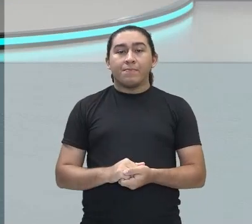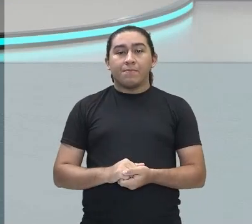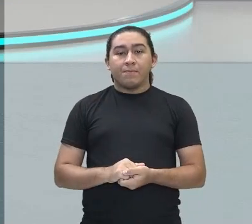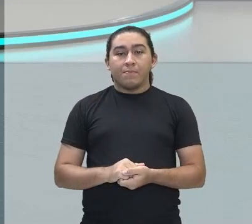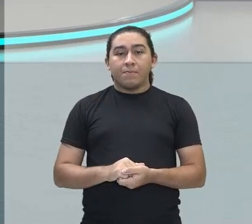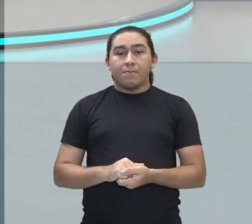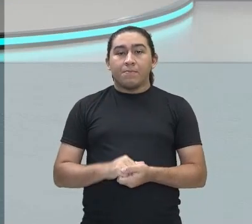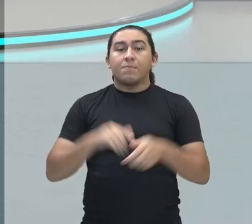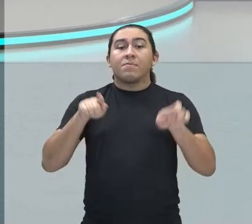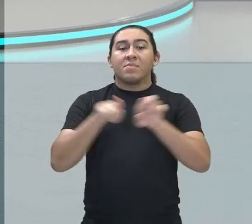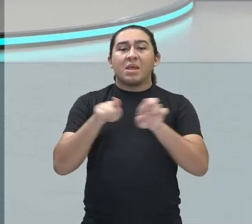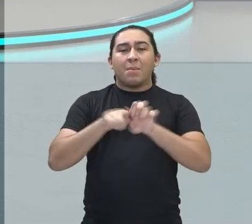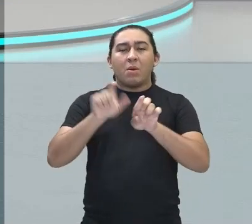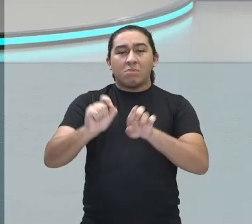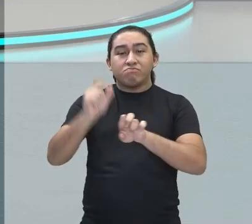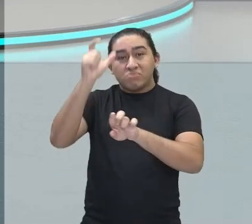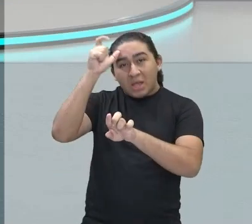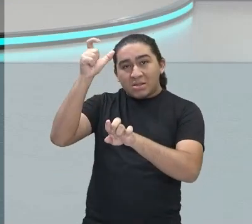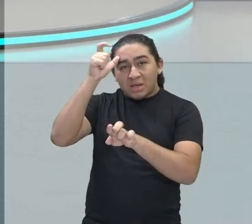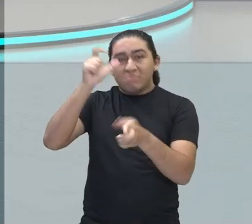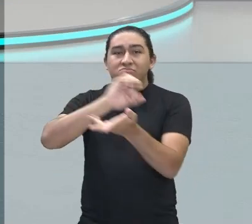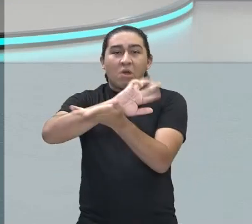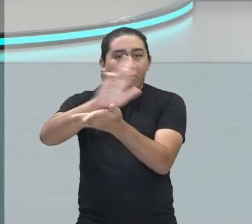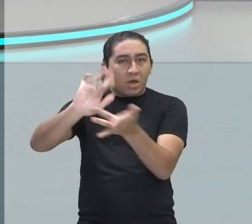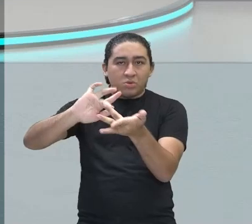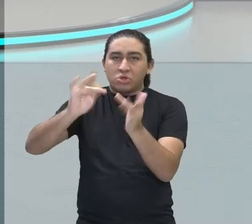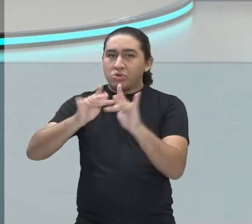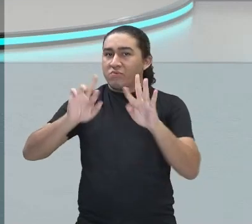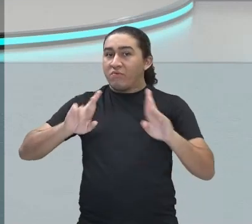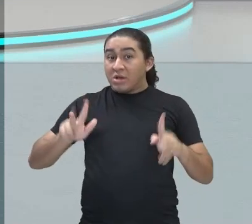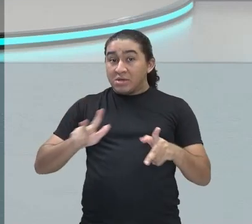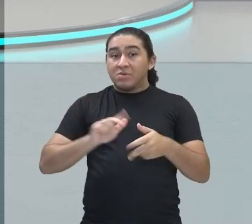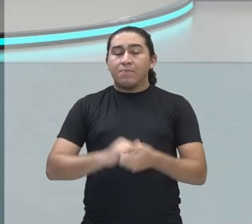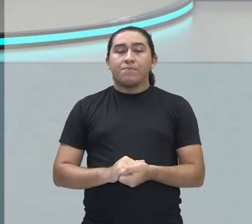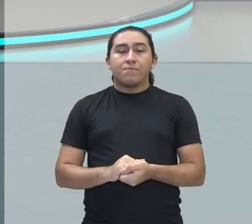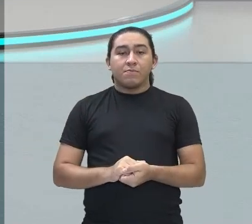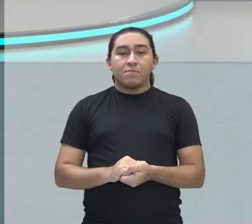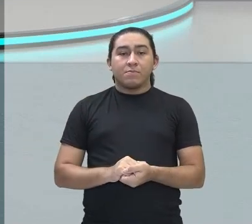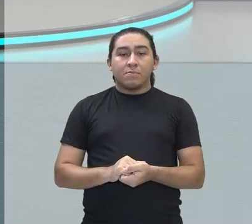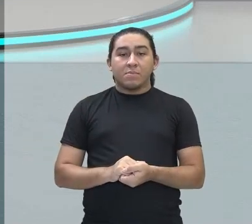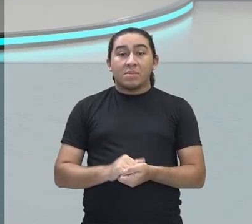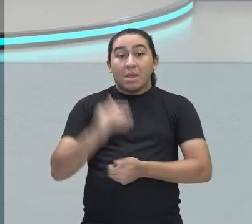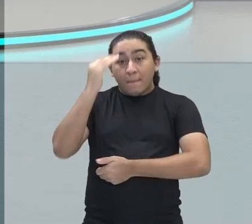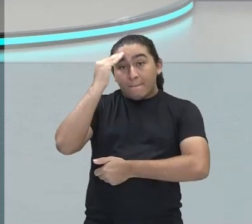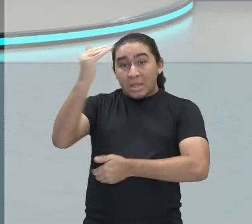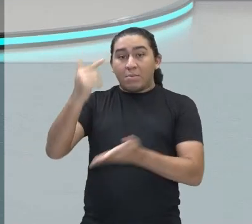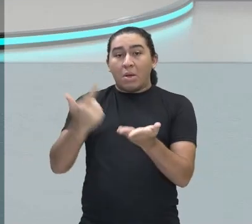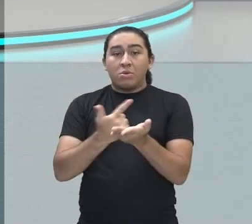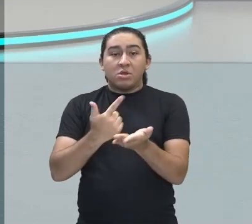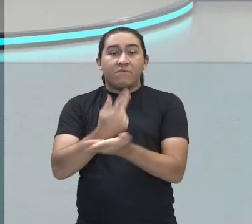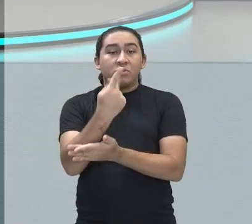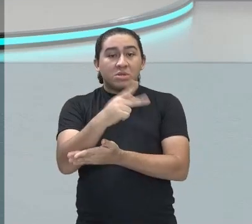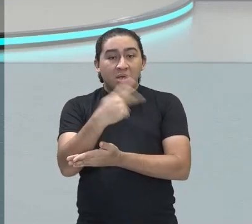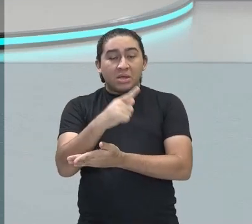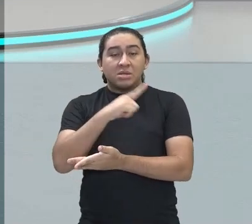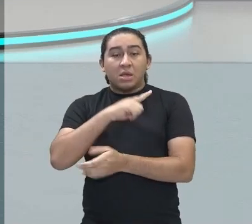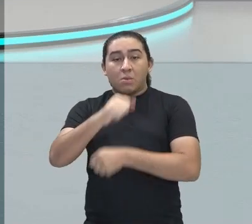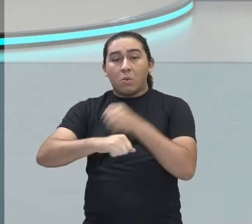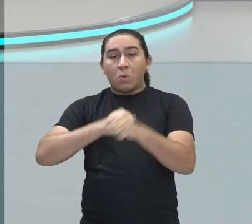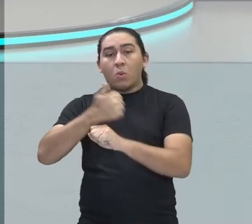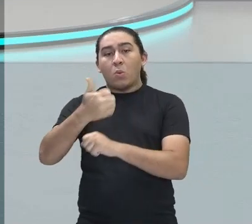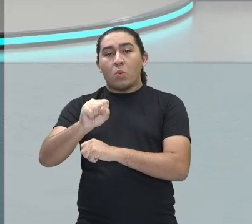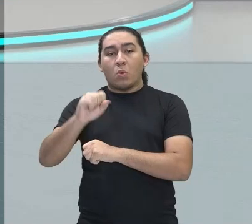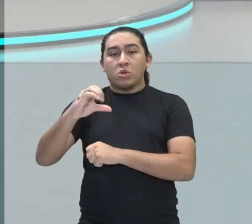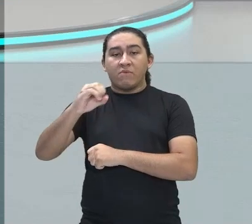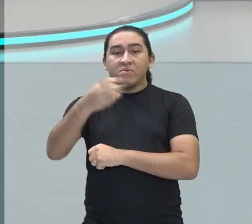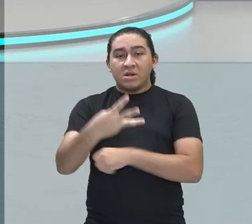Individualistas, satânicas e sensuais. Suas principais obras, Missal, 1893,